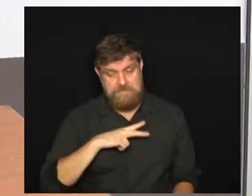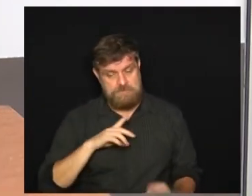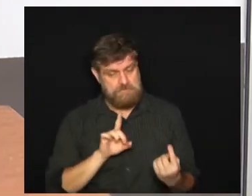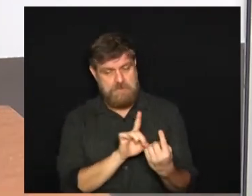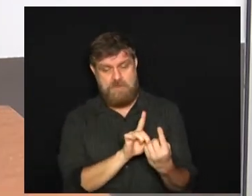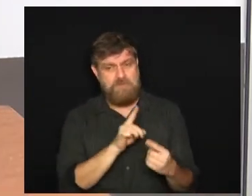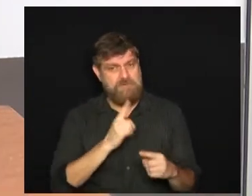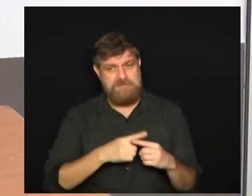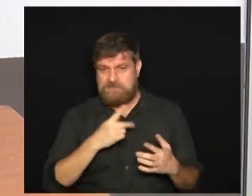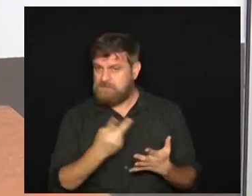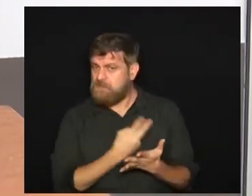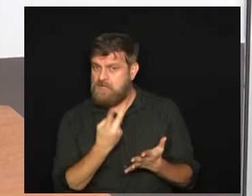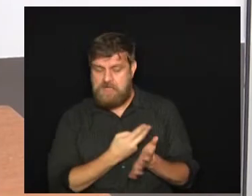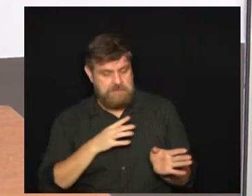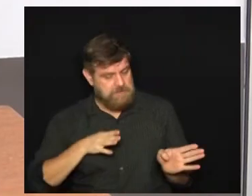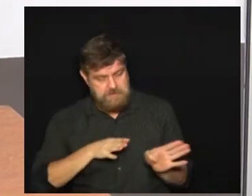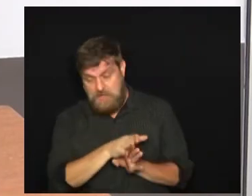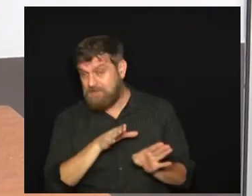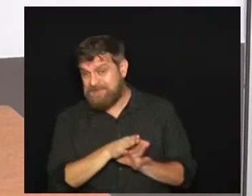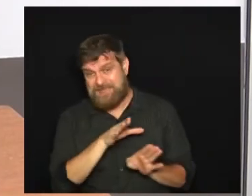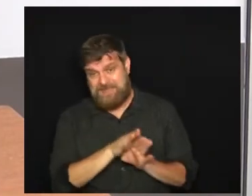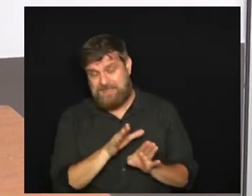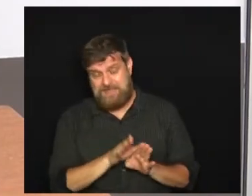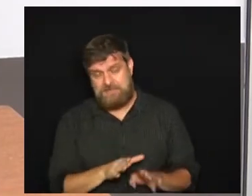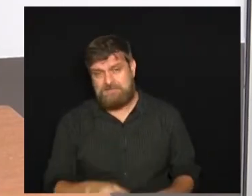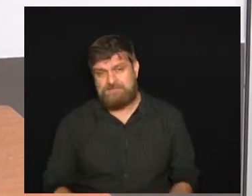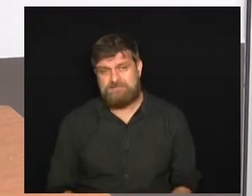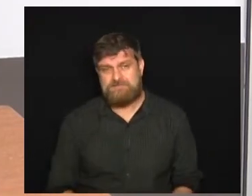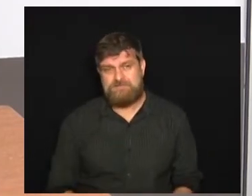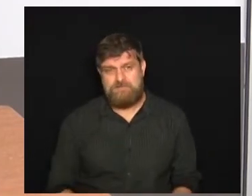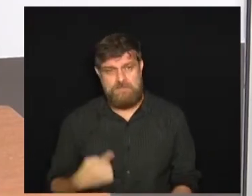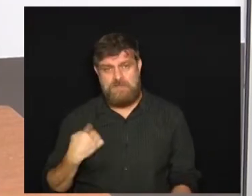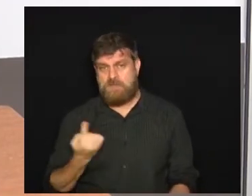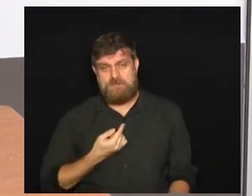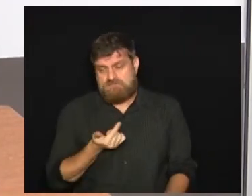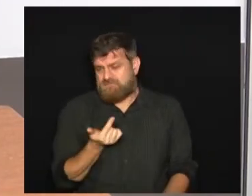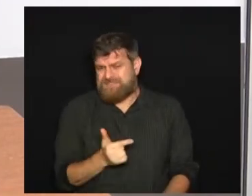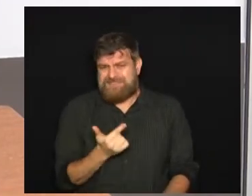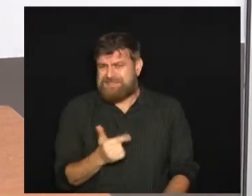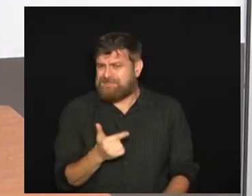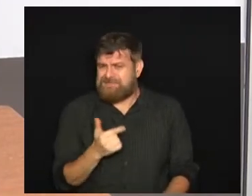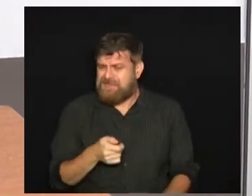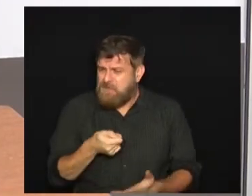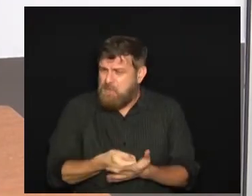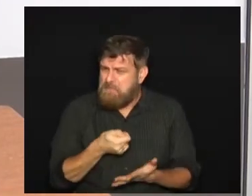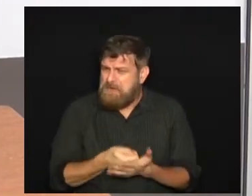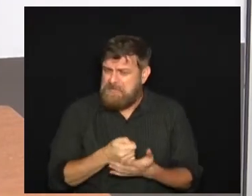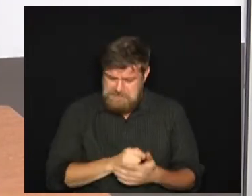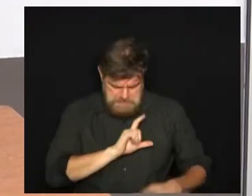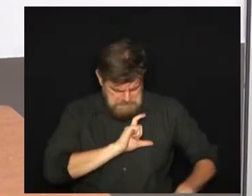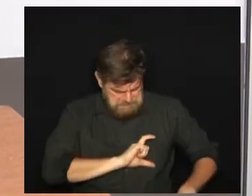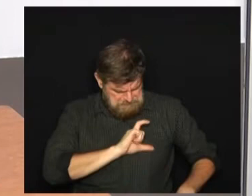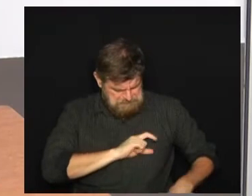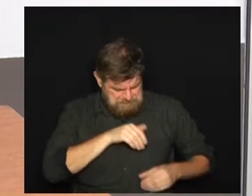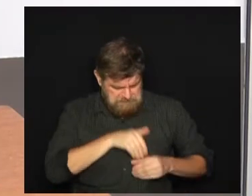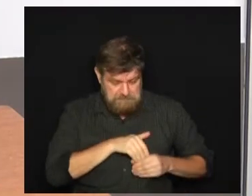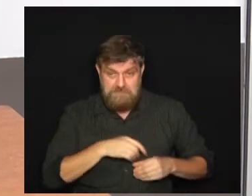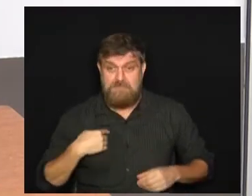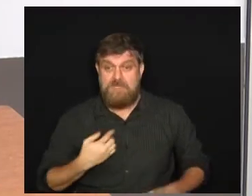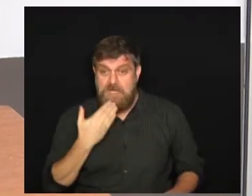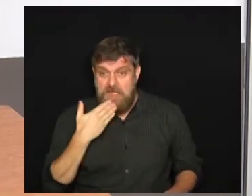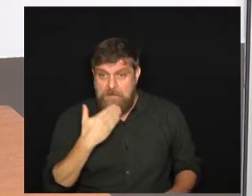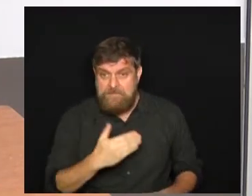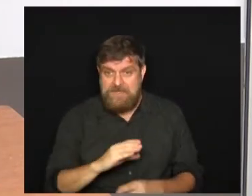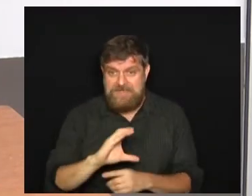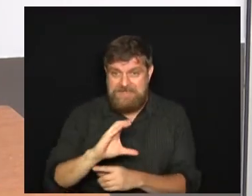uma orientação completamente errada. Nós não temos nenhum tipo de... O que a gente pede é o CPF,